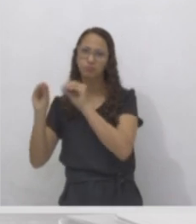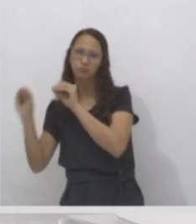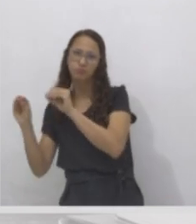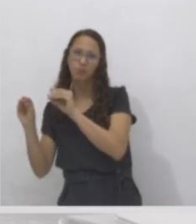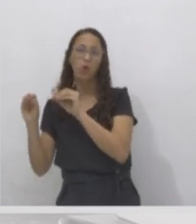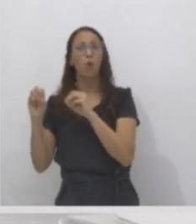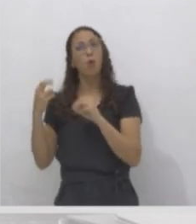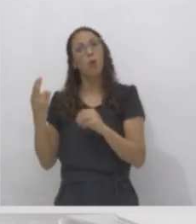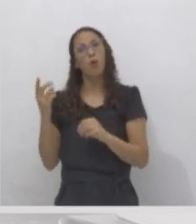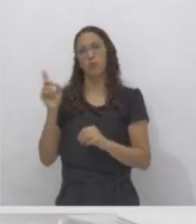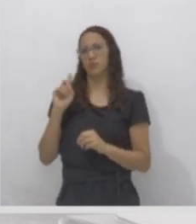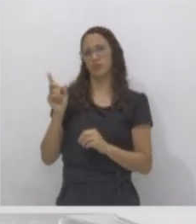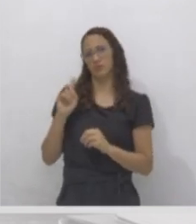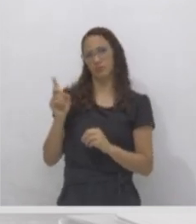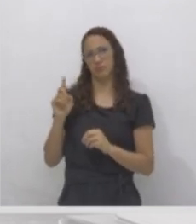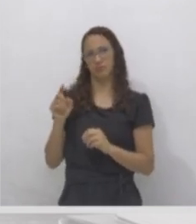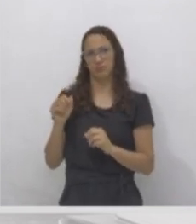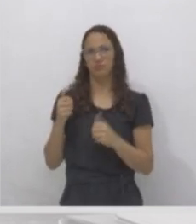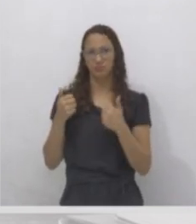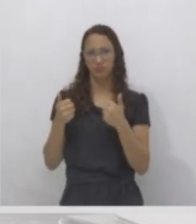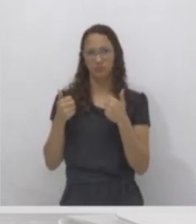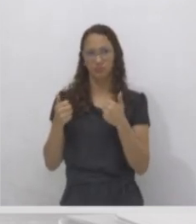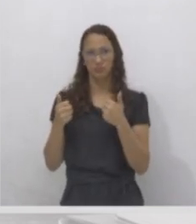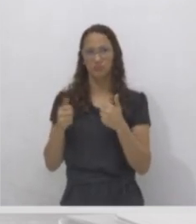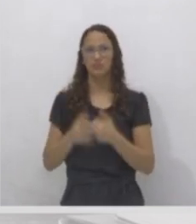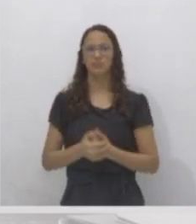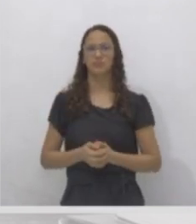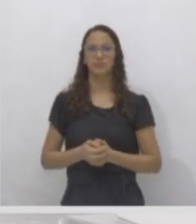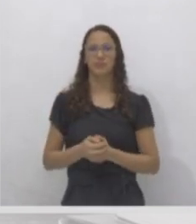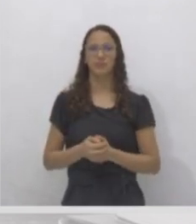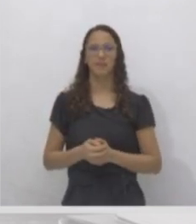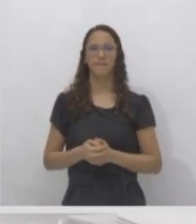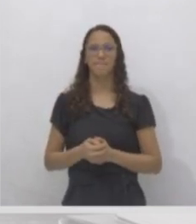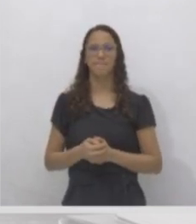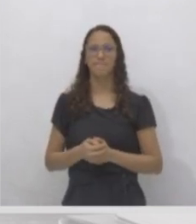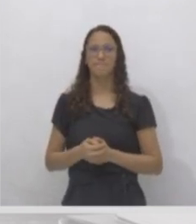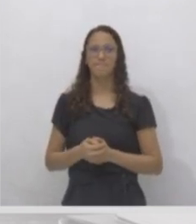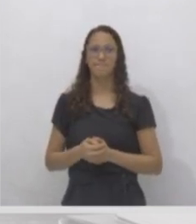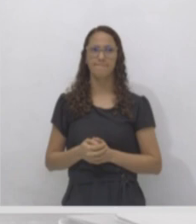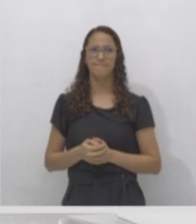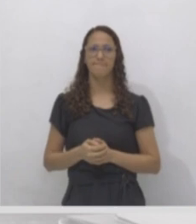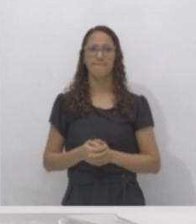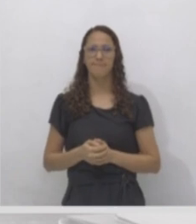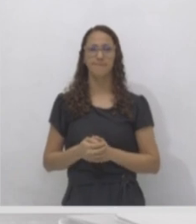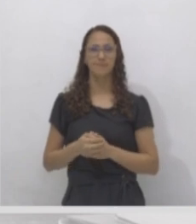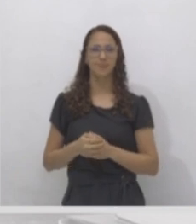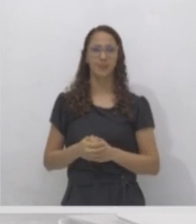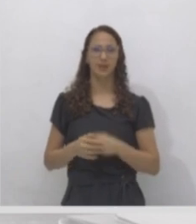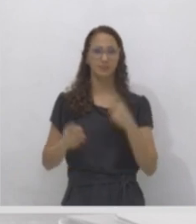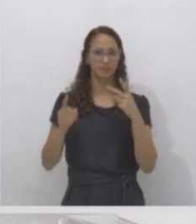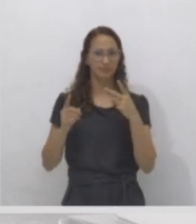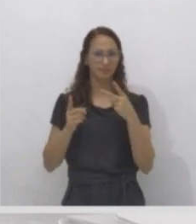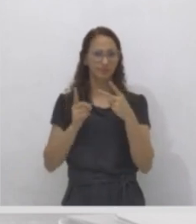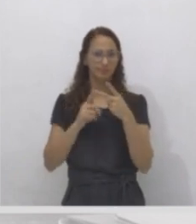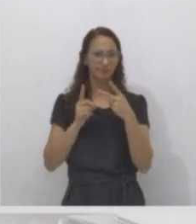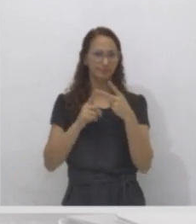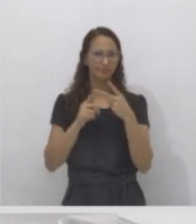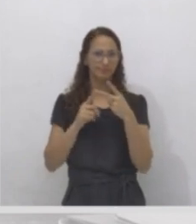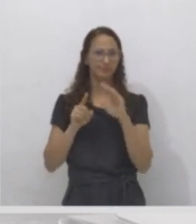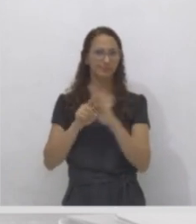As duas formas estará correta. Vamos ao segundo desafio.